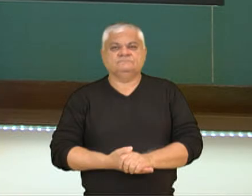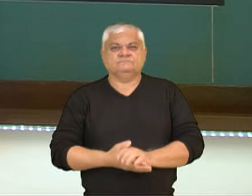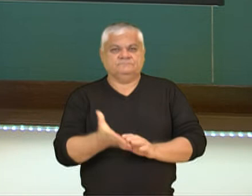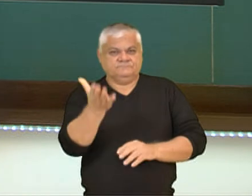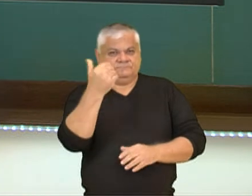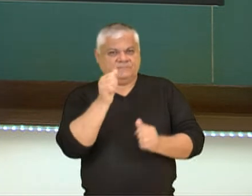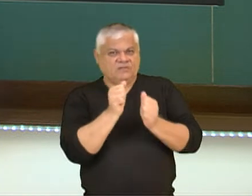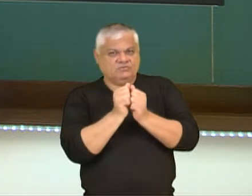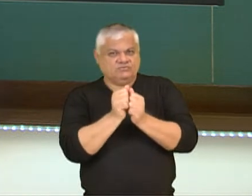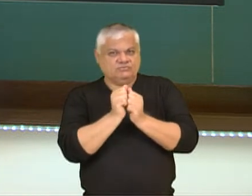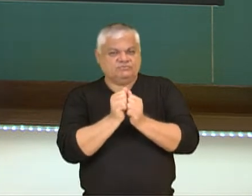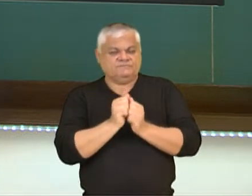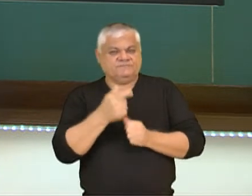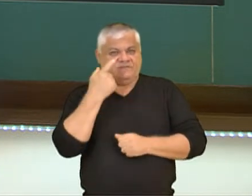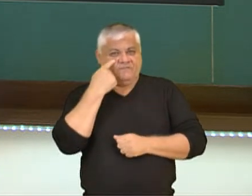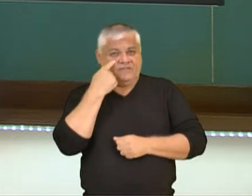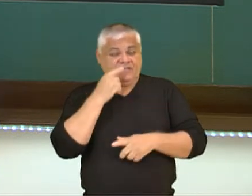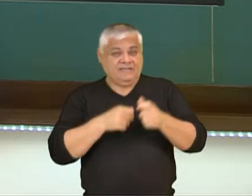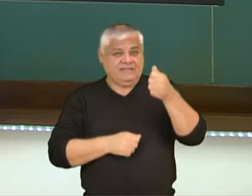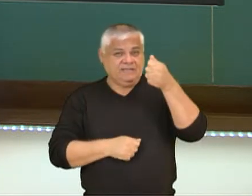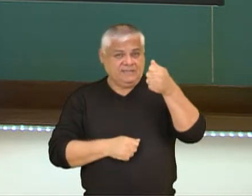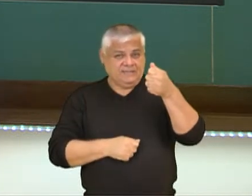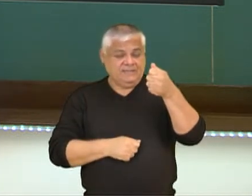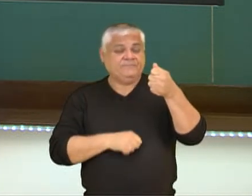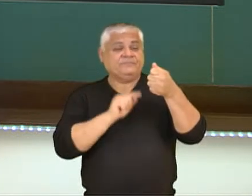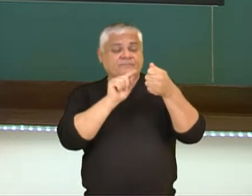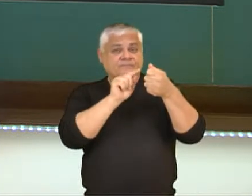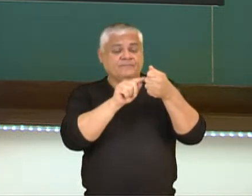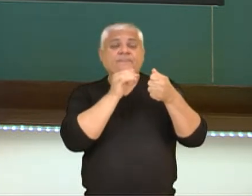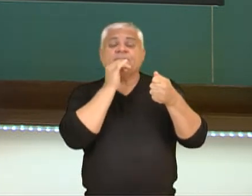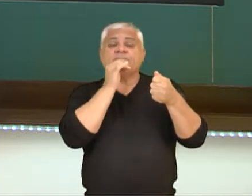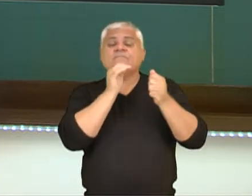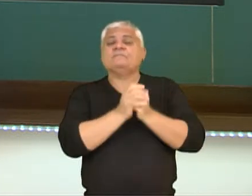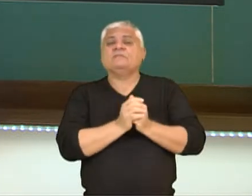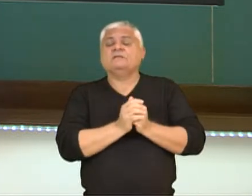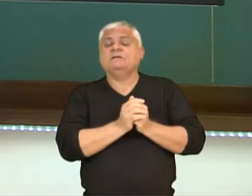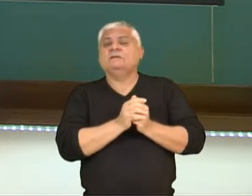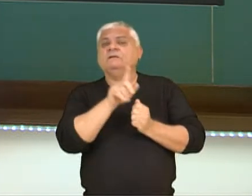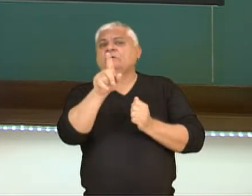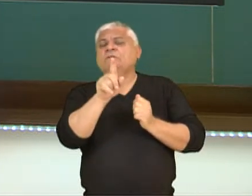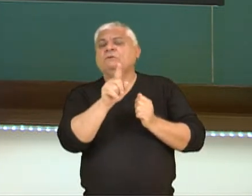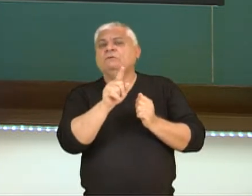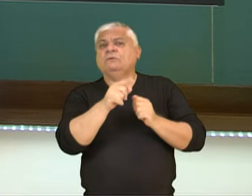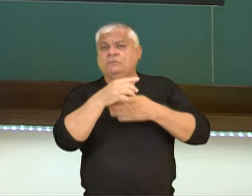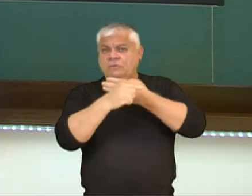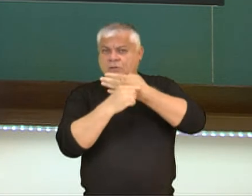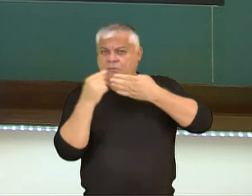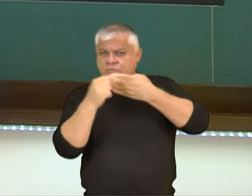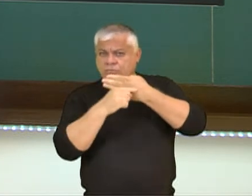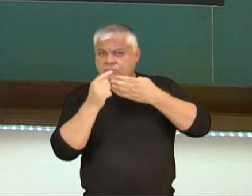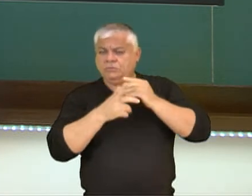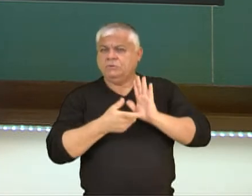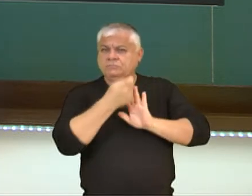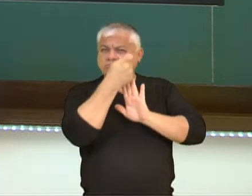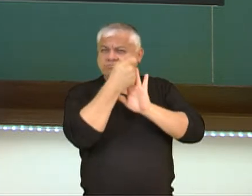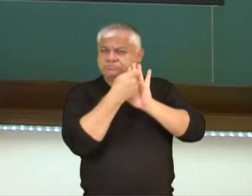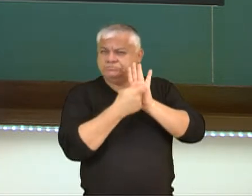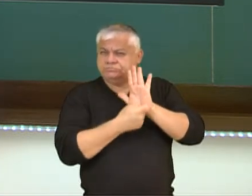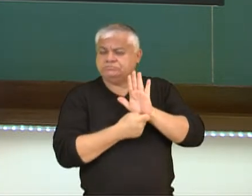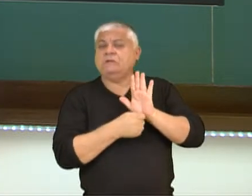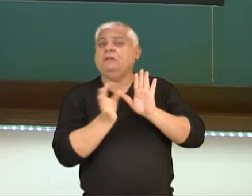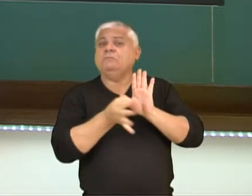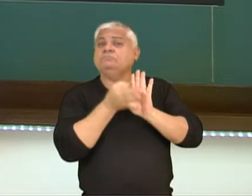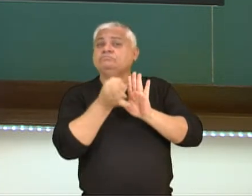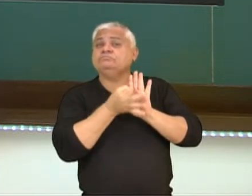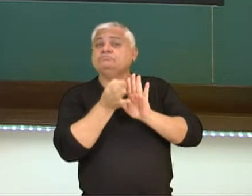Vamos juntos, minha gente. Observem que a letra A, ao escrever seu artigo, o autor faz alguns comentários e se dirige